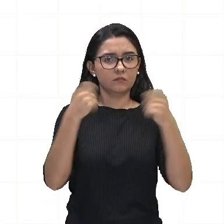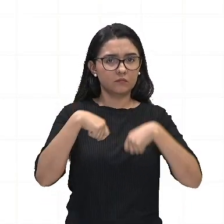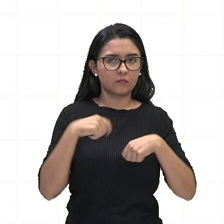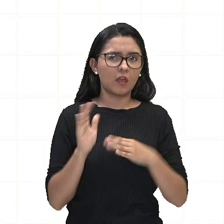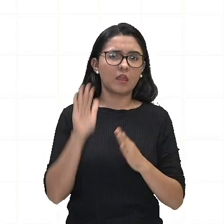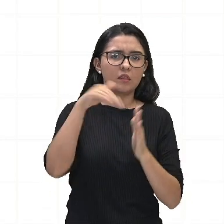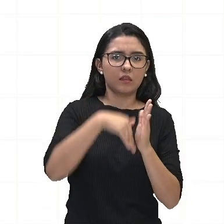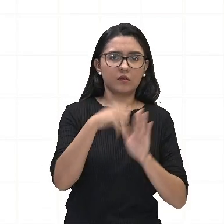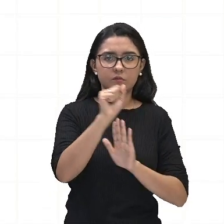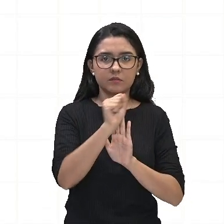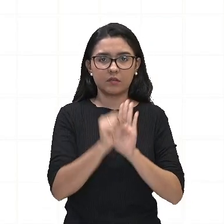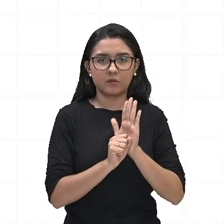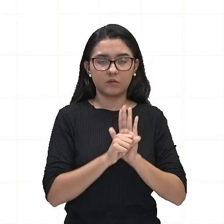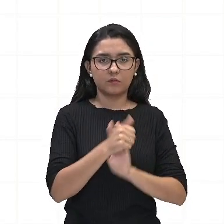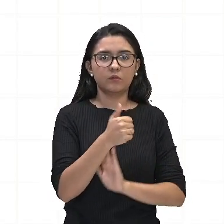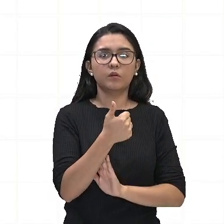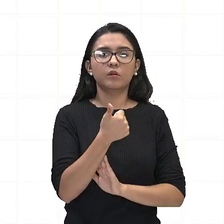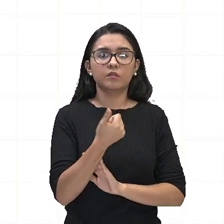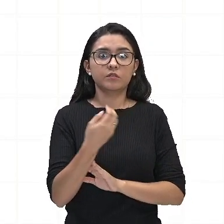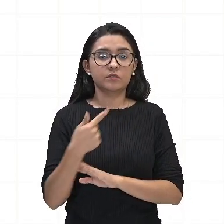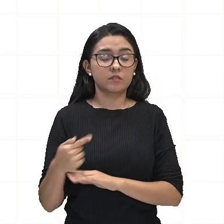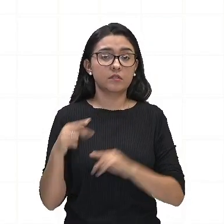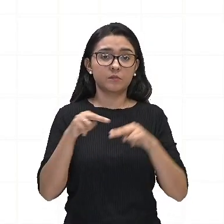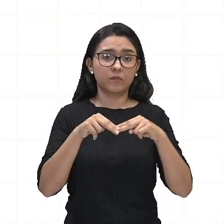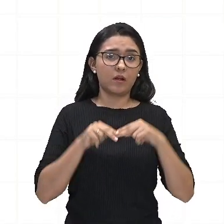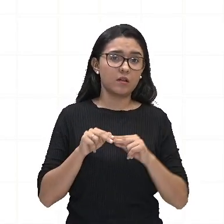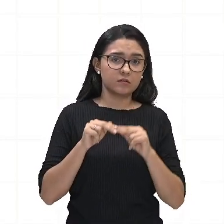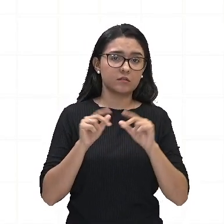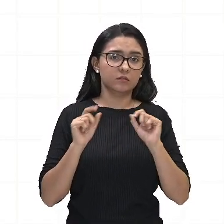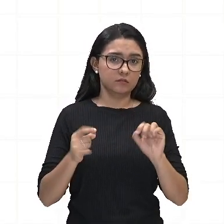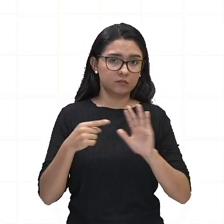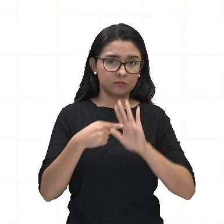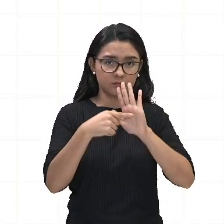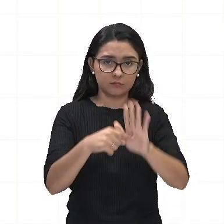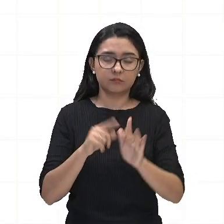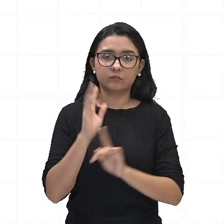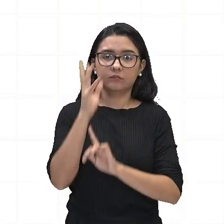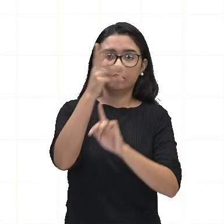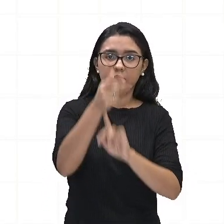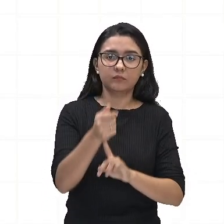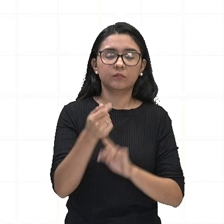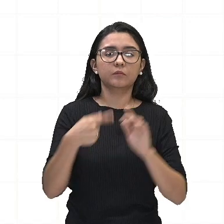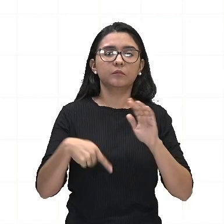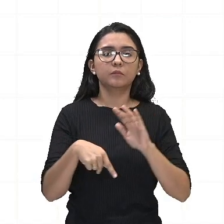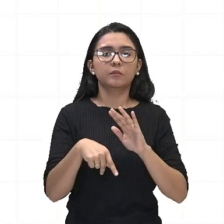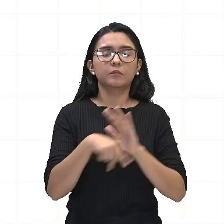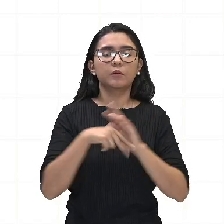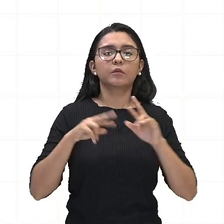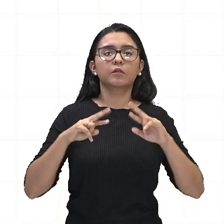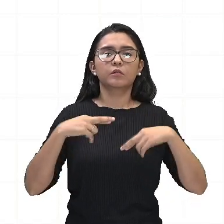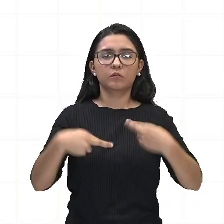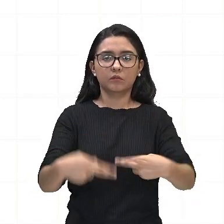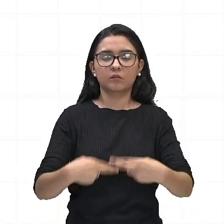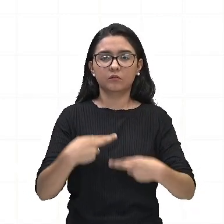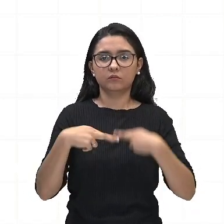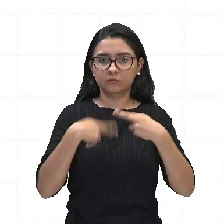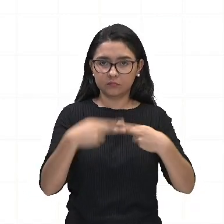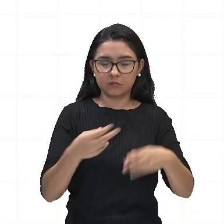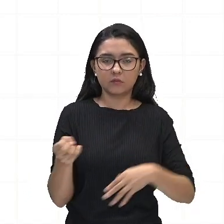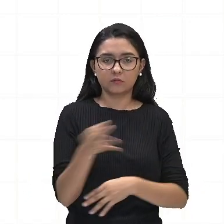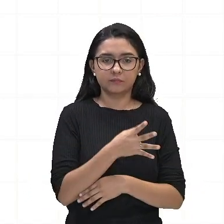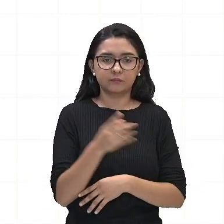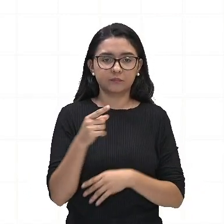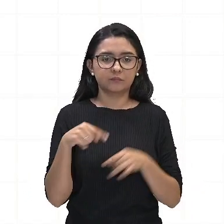o século XVII, visto que esses movimentos artísticos, né, e o Renascimento está inserido nele,